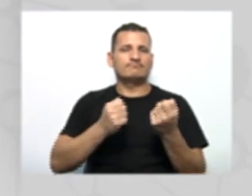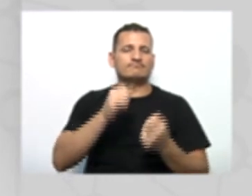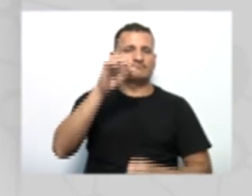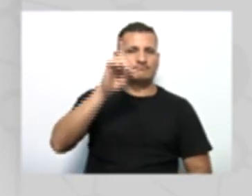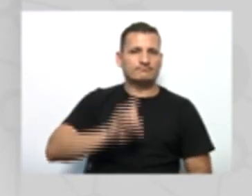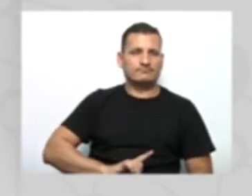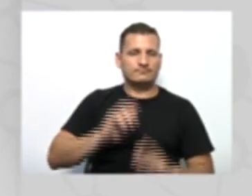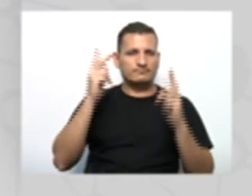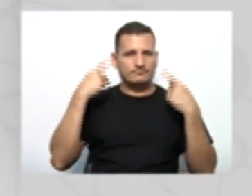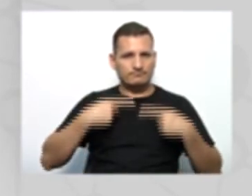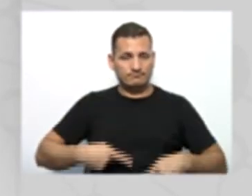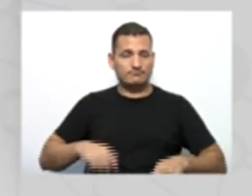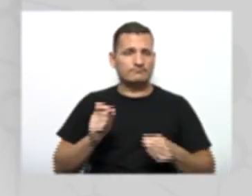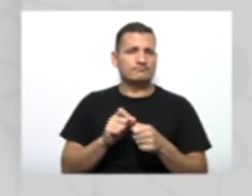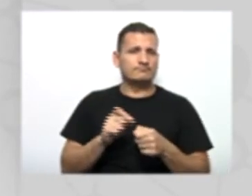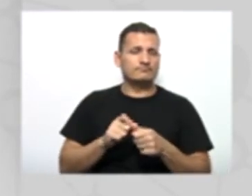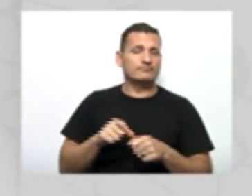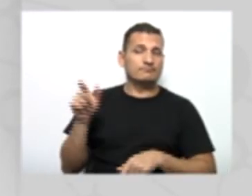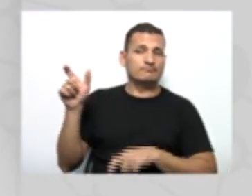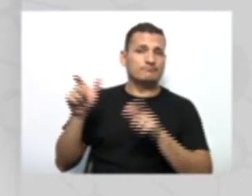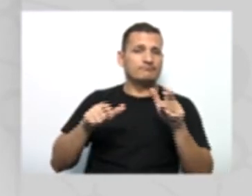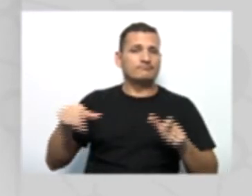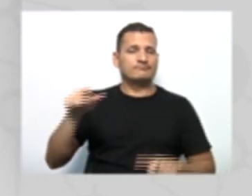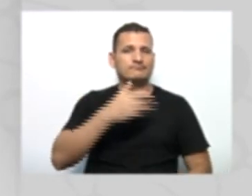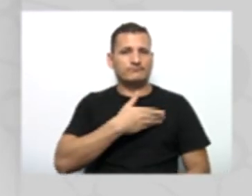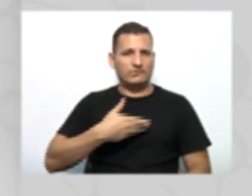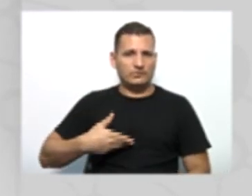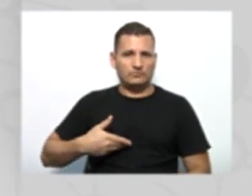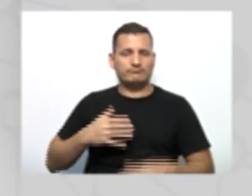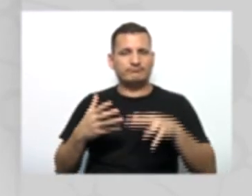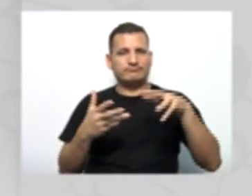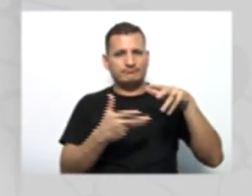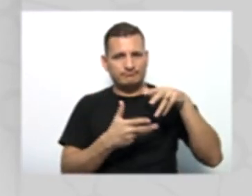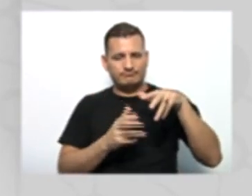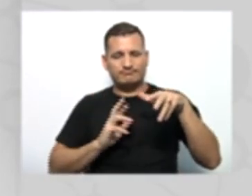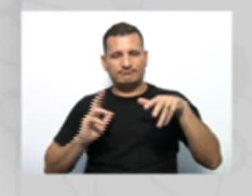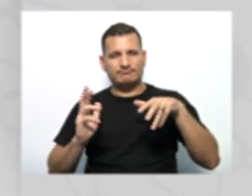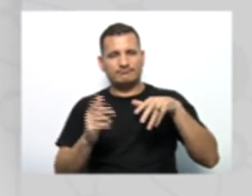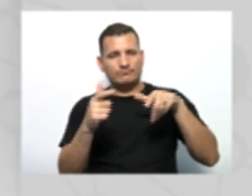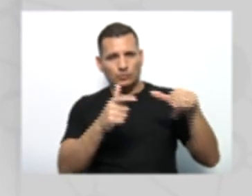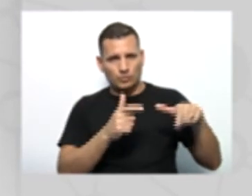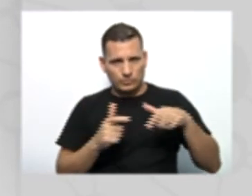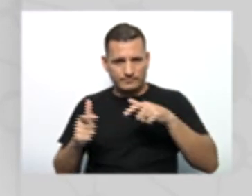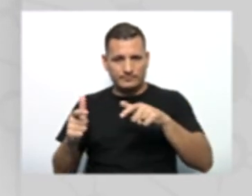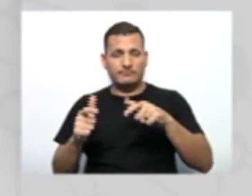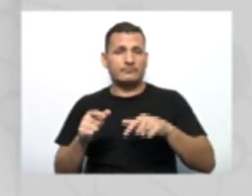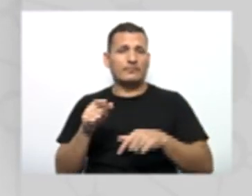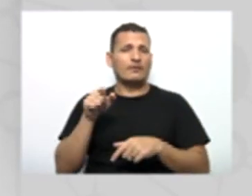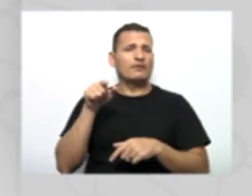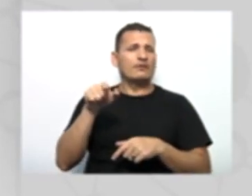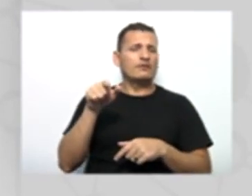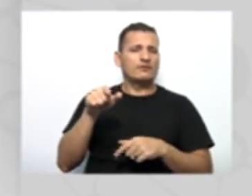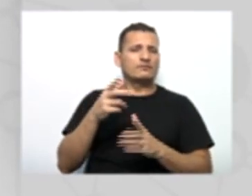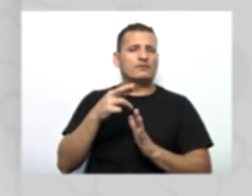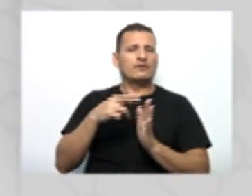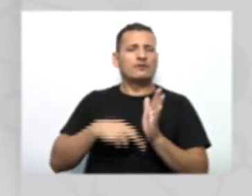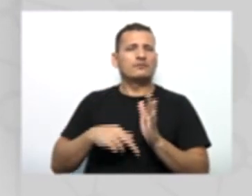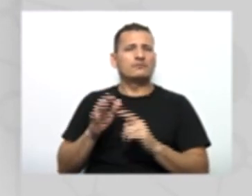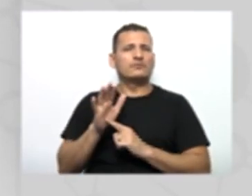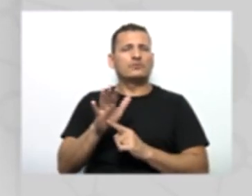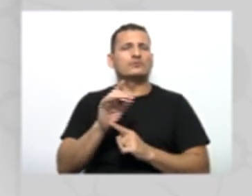que o povo se torne parte principal do processo de seu desenvolvimento e promoção social. É a